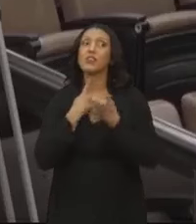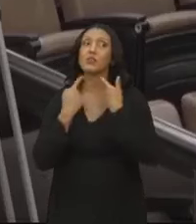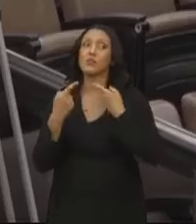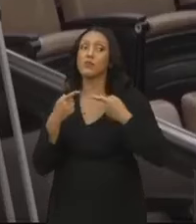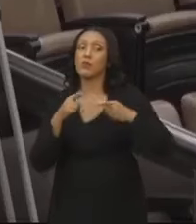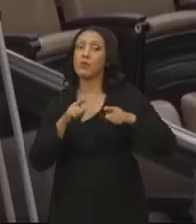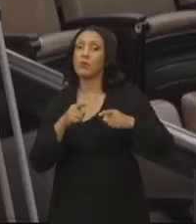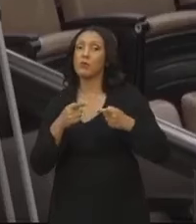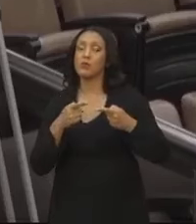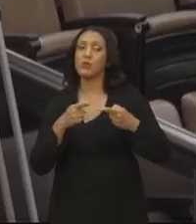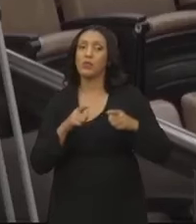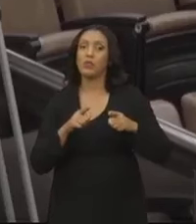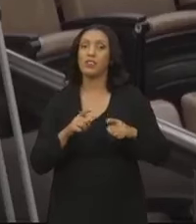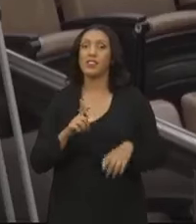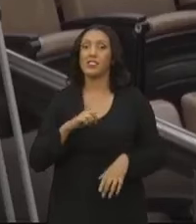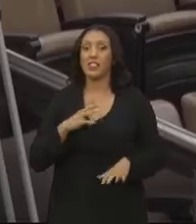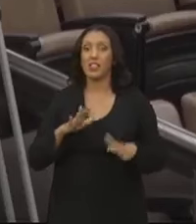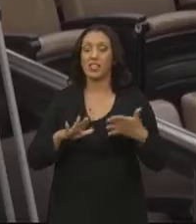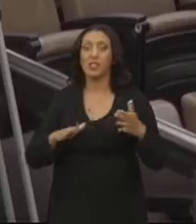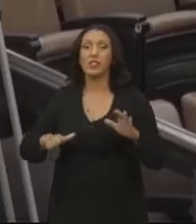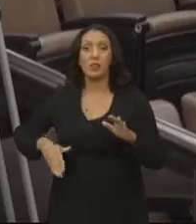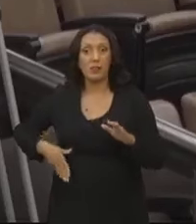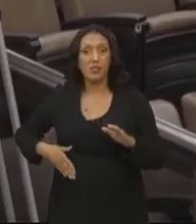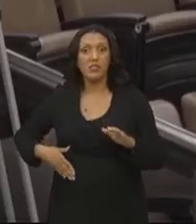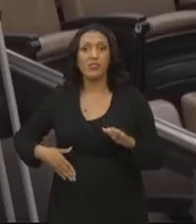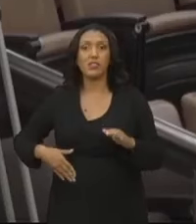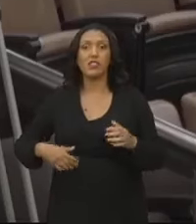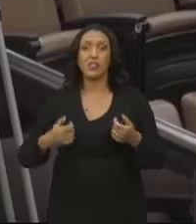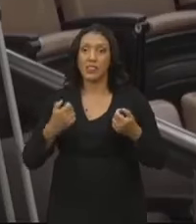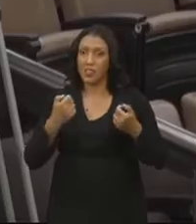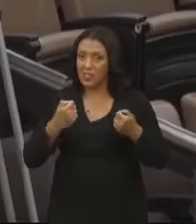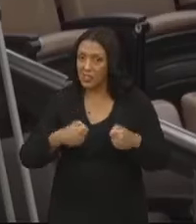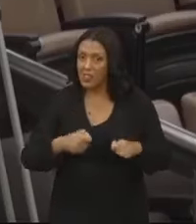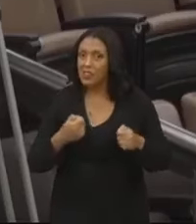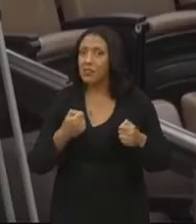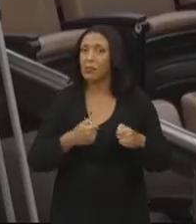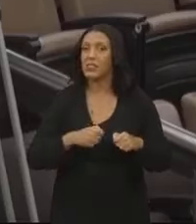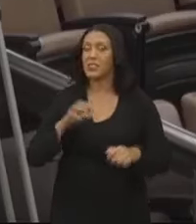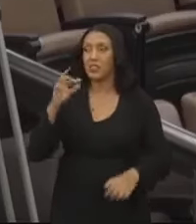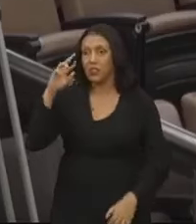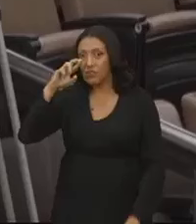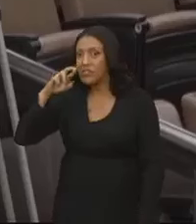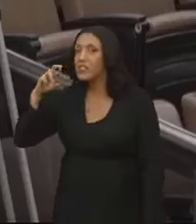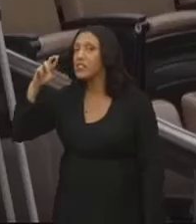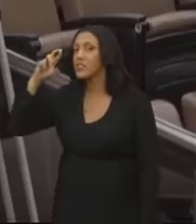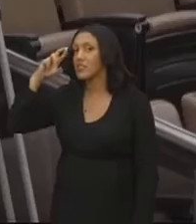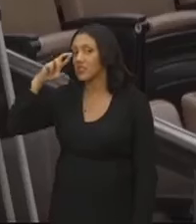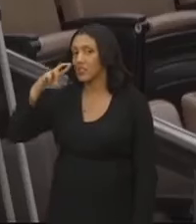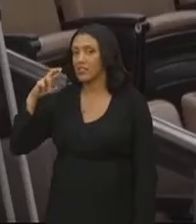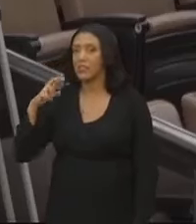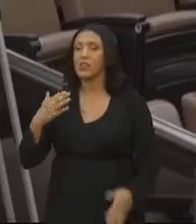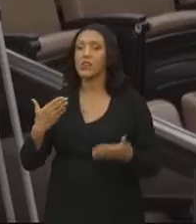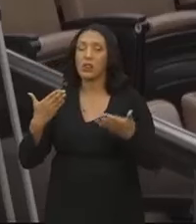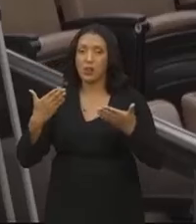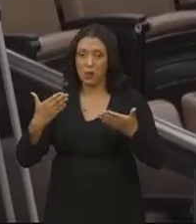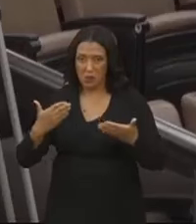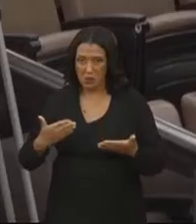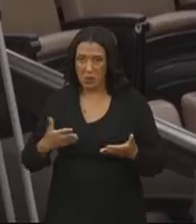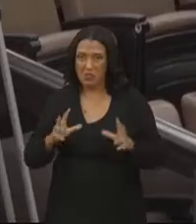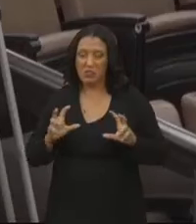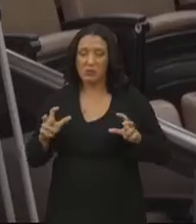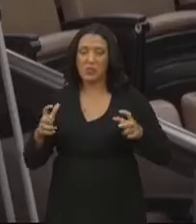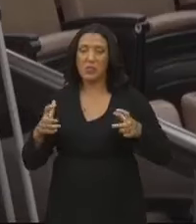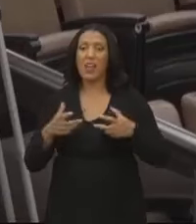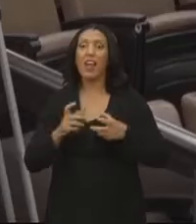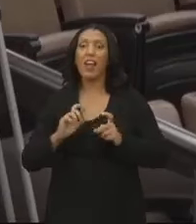anos largado, abandonado e jogado na humilhação. Essa sessão de Câmara é histórica,